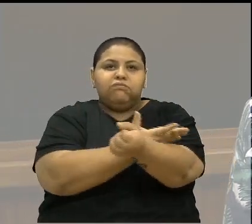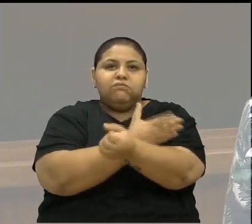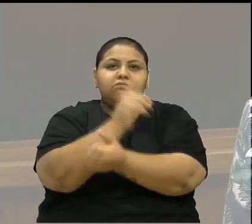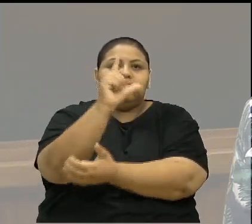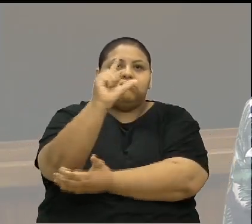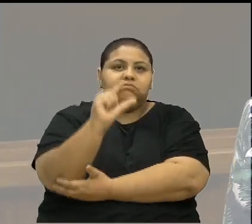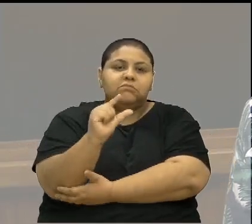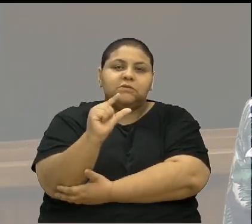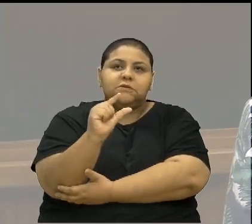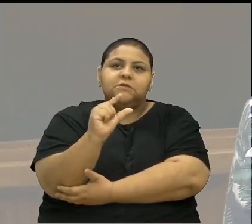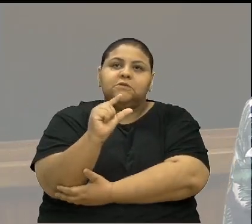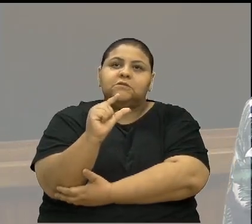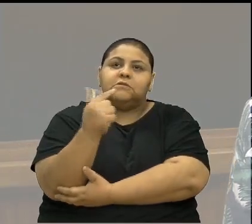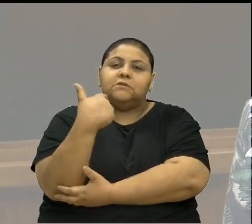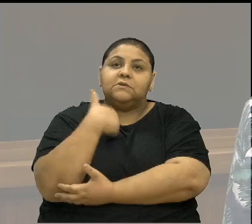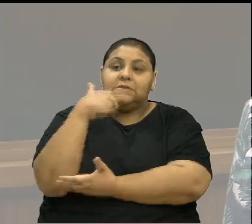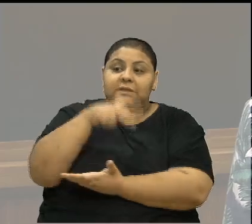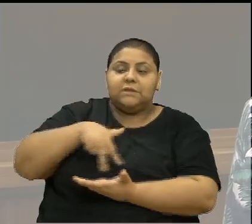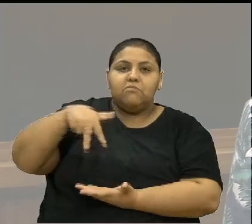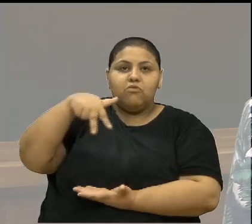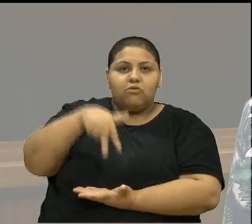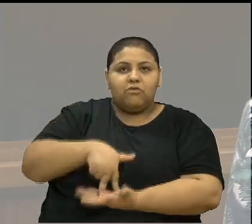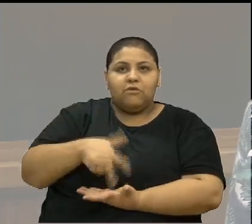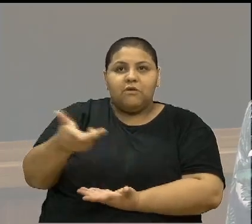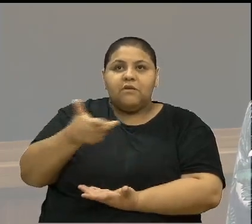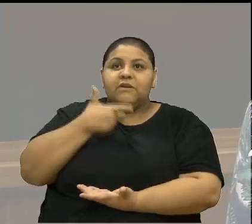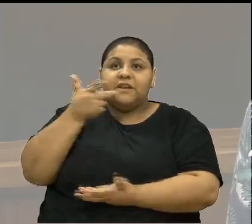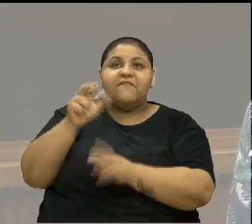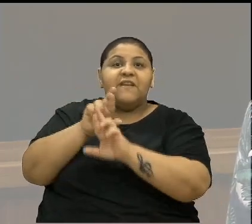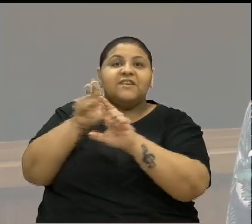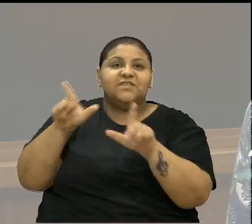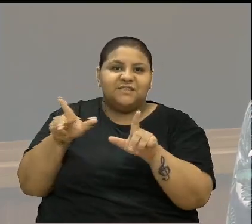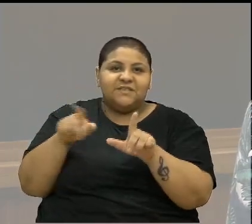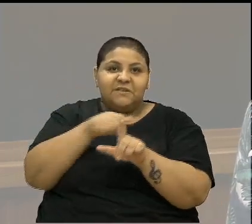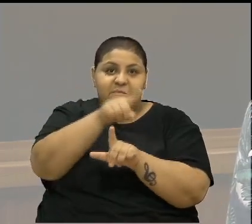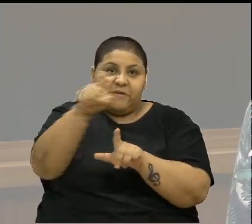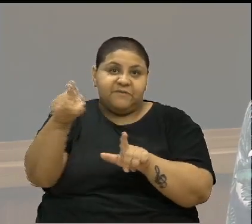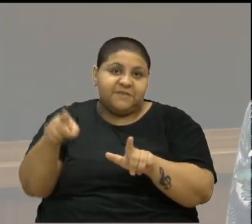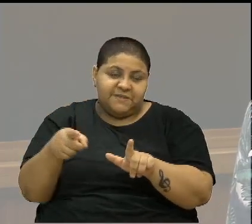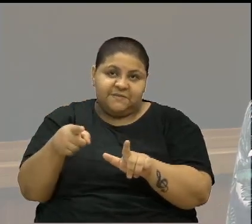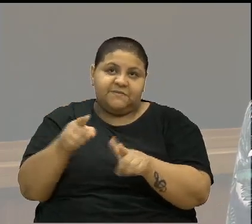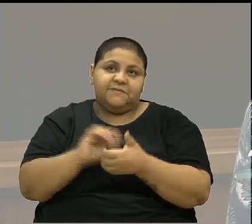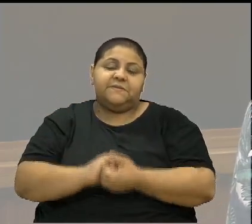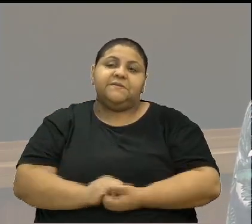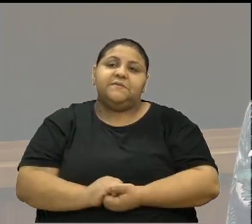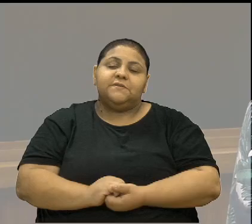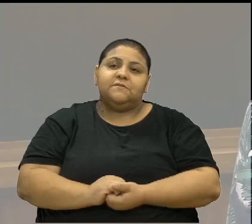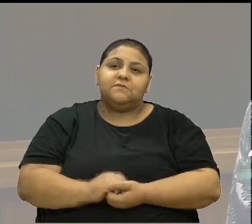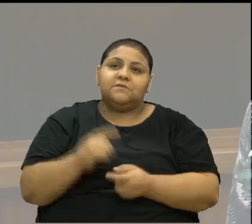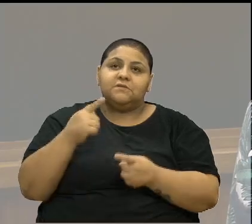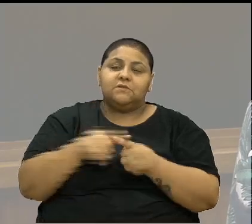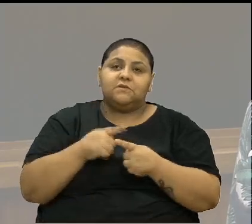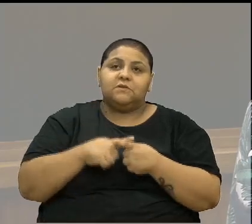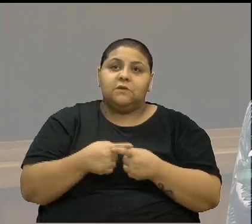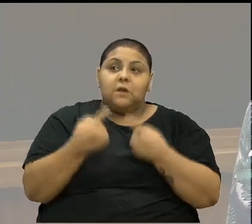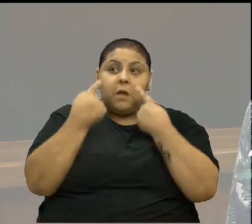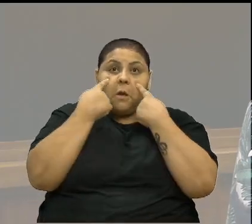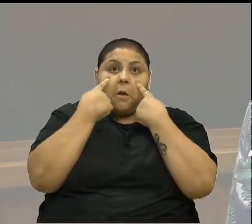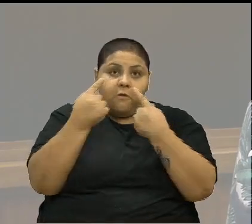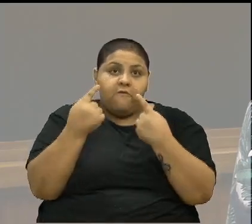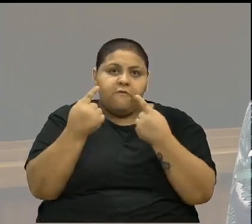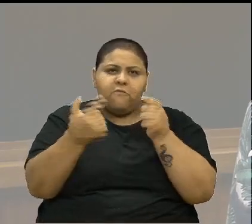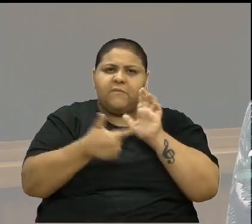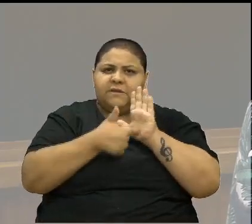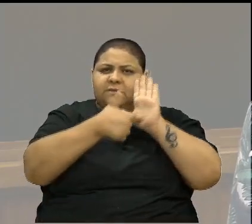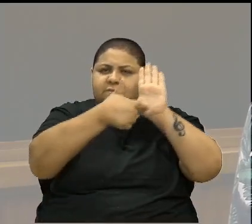ali na tribuna, que eu queria falar de frente para vocês, porque eu assisti uns